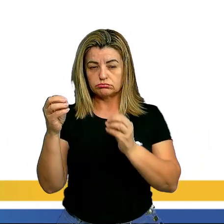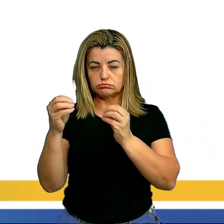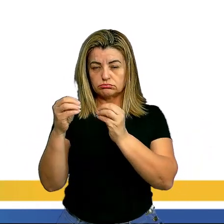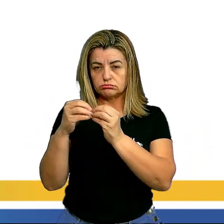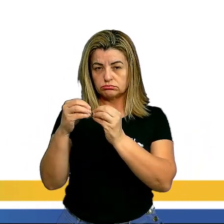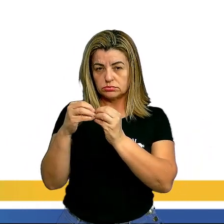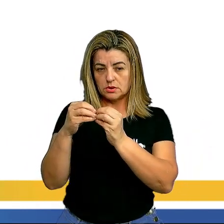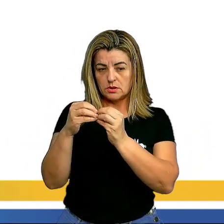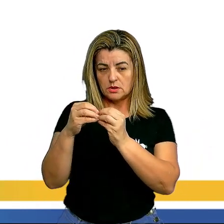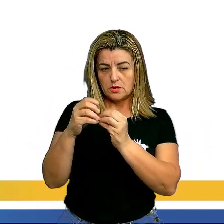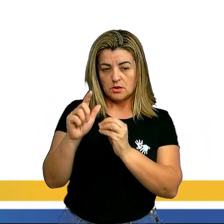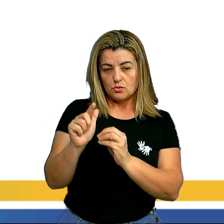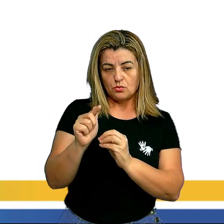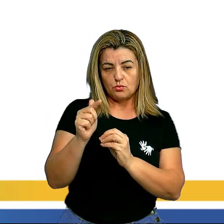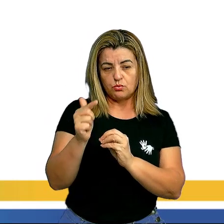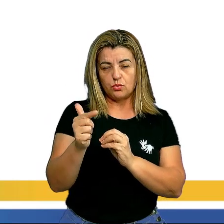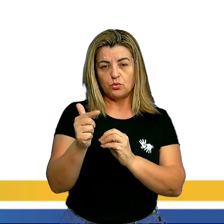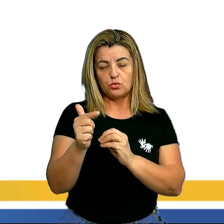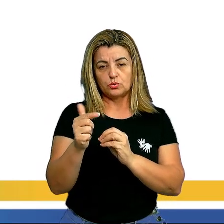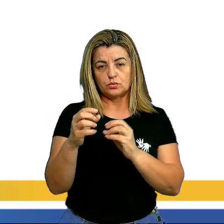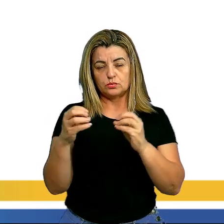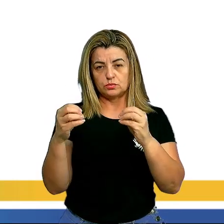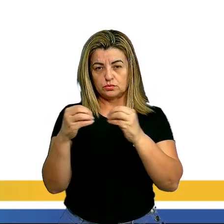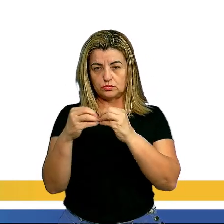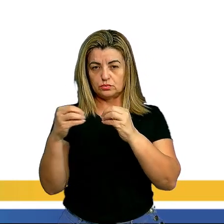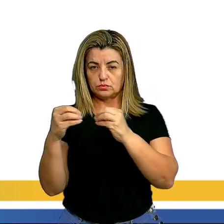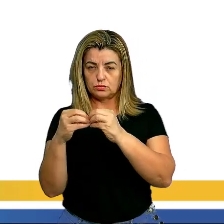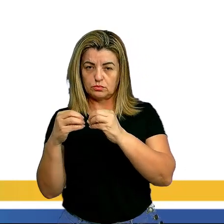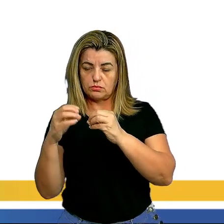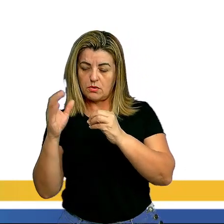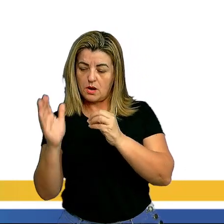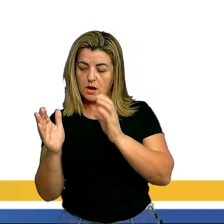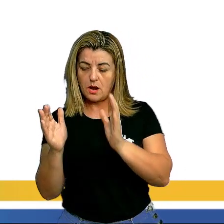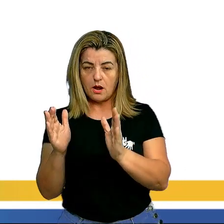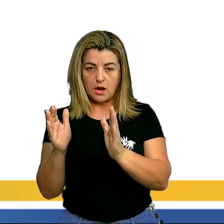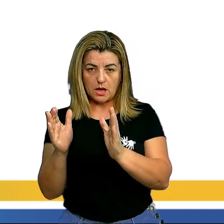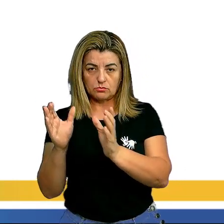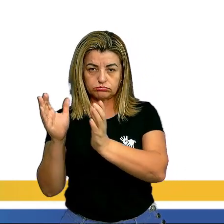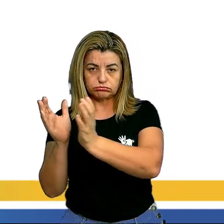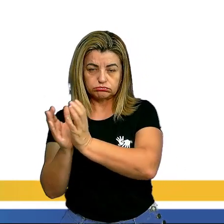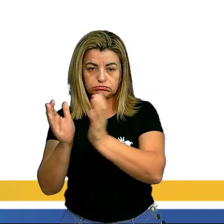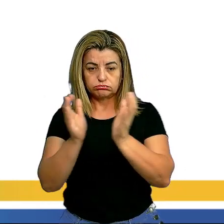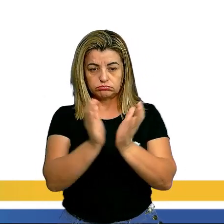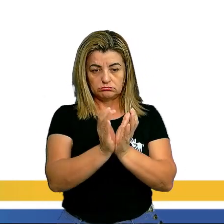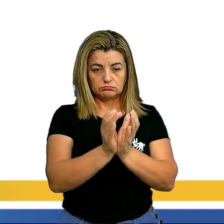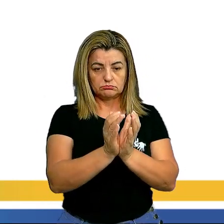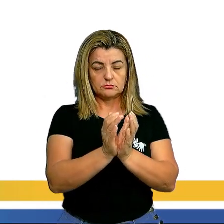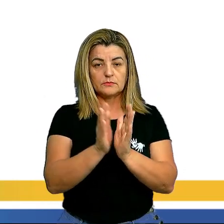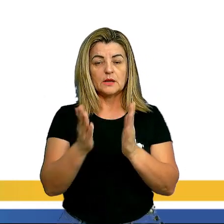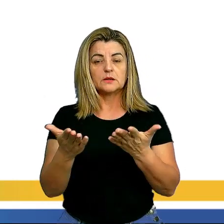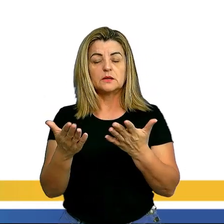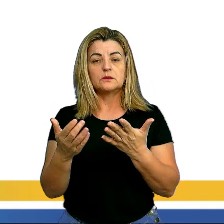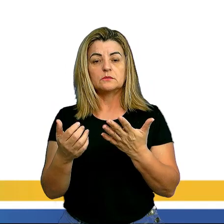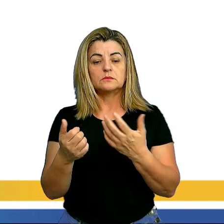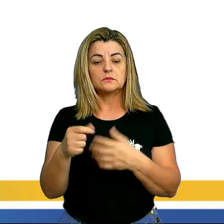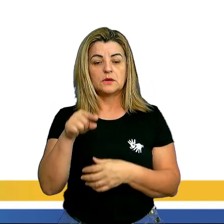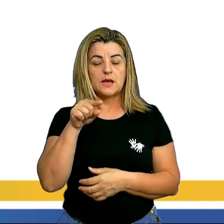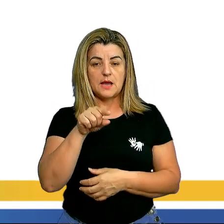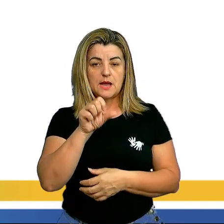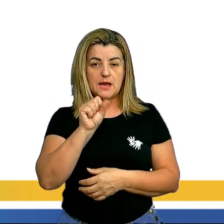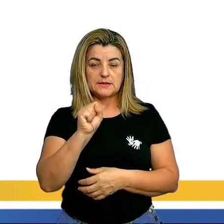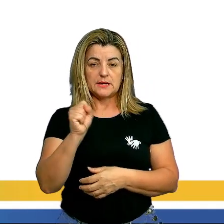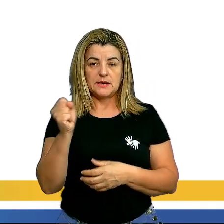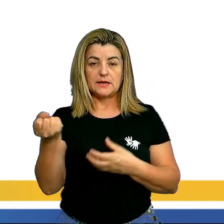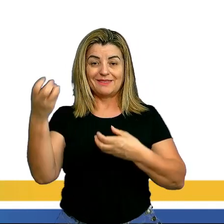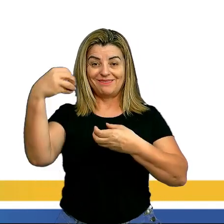ele tá ao lado. Não necessariamente ele saiu do ambiente, mas ele tá ao lado. E simpátrica é o que acontece aqui dentro,